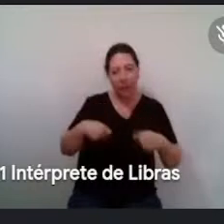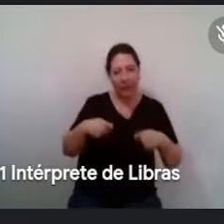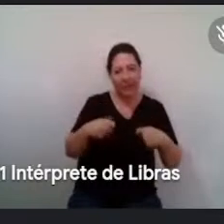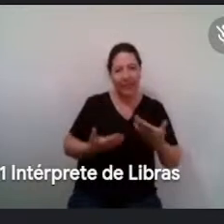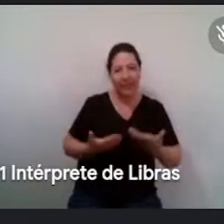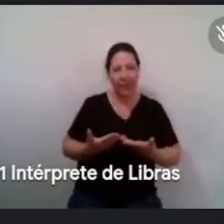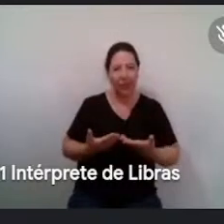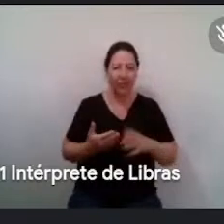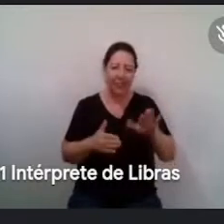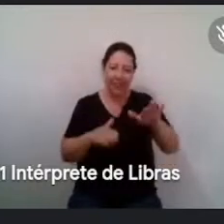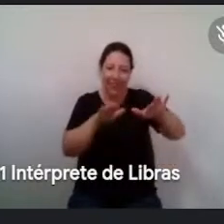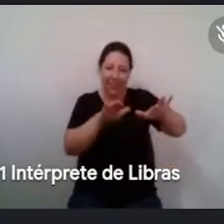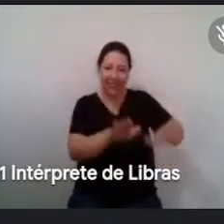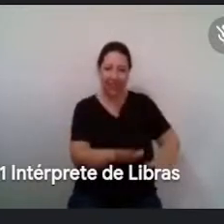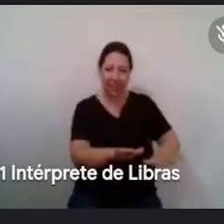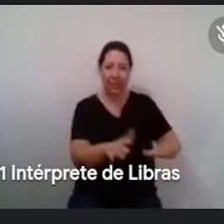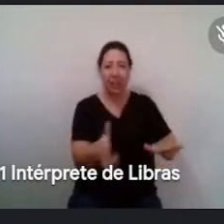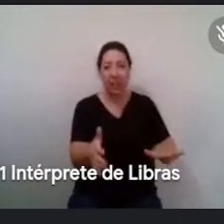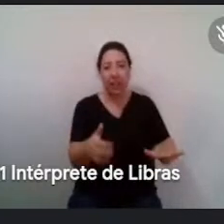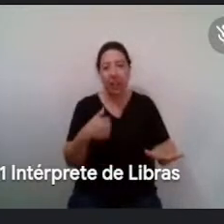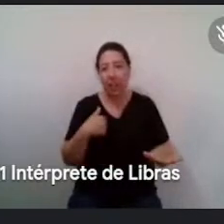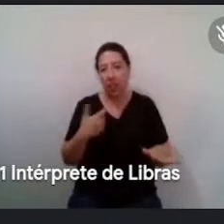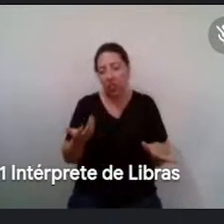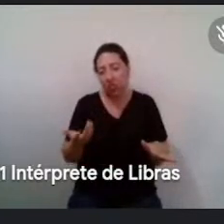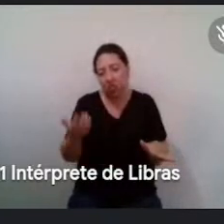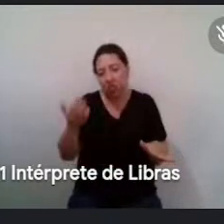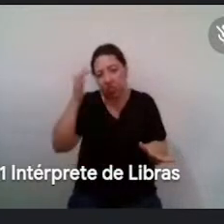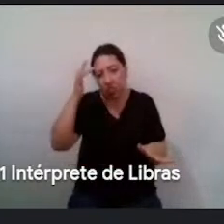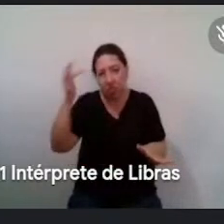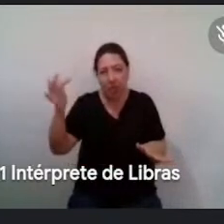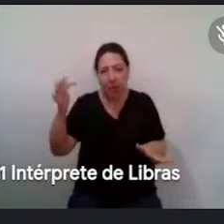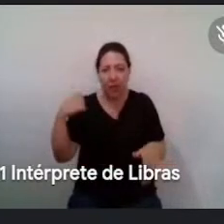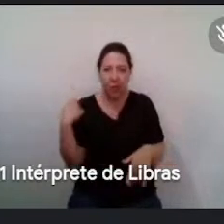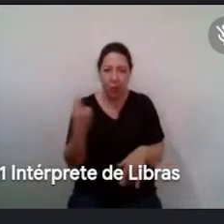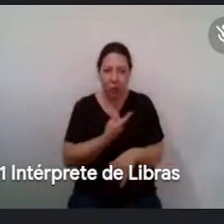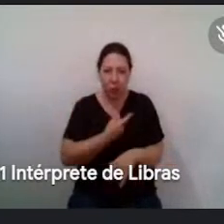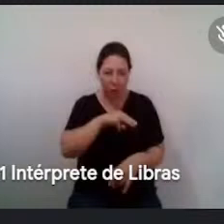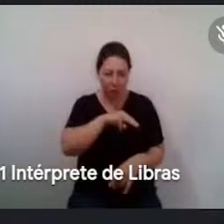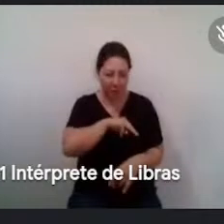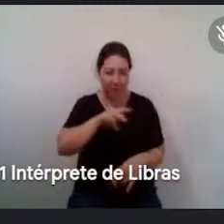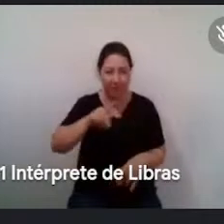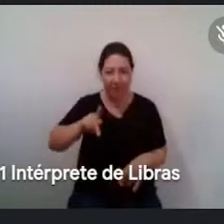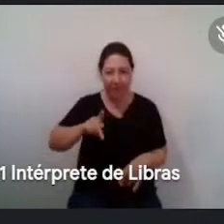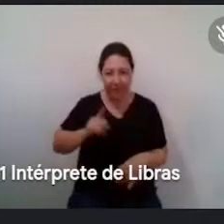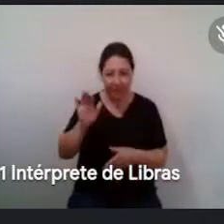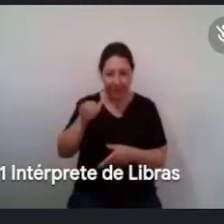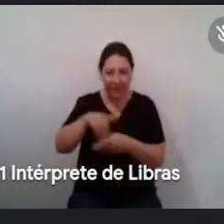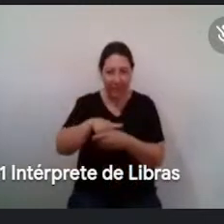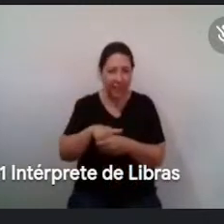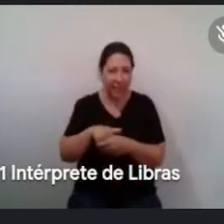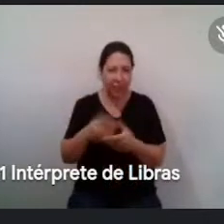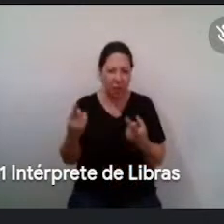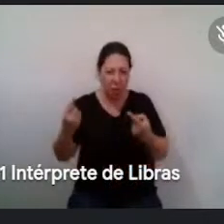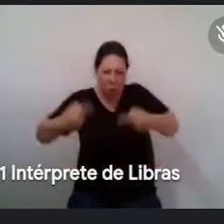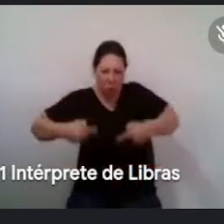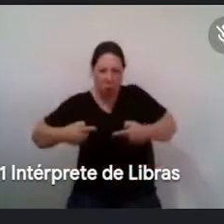Público Eleitoral se oporia, né, até porque o mais importante no momento é o interesse